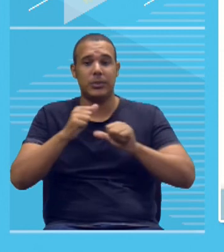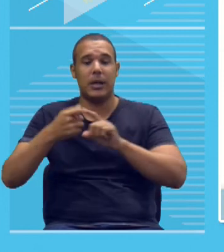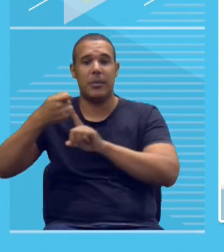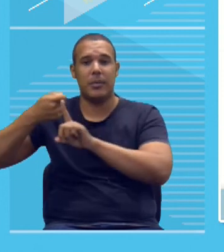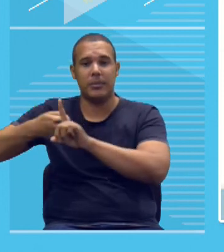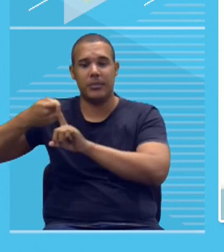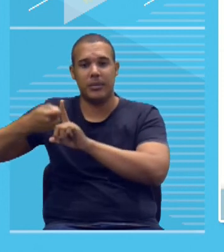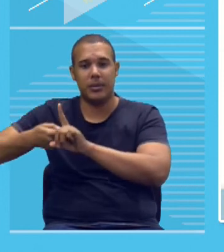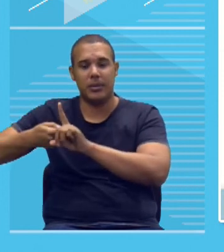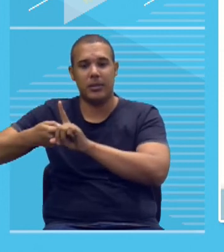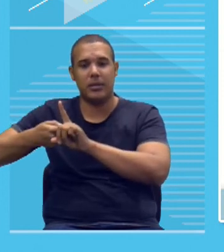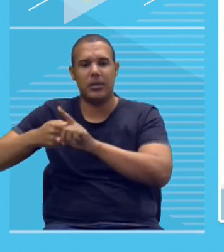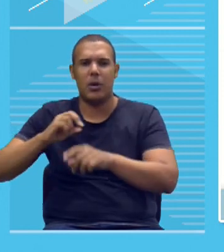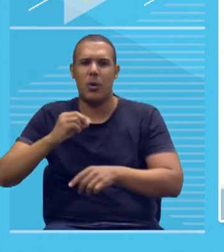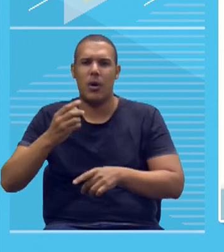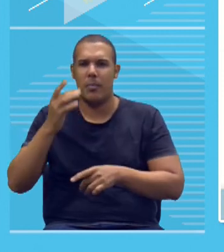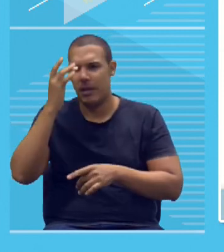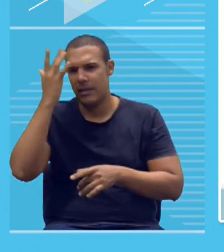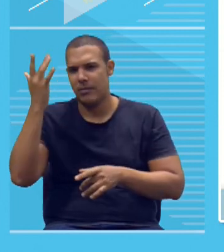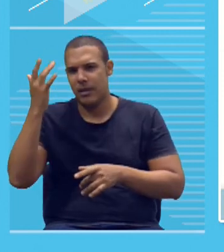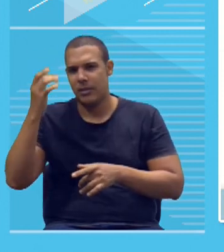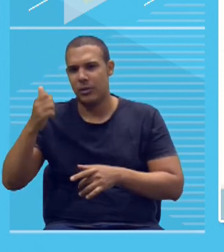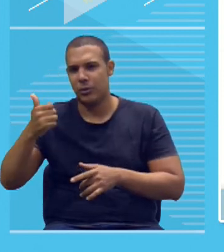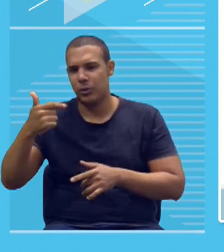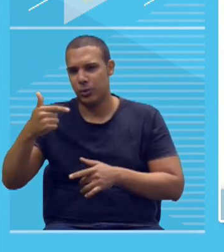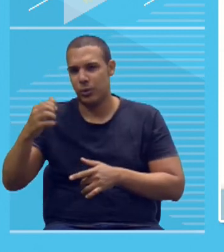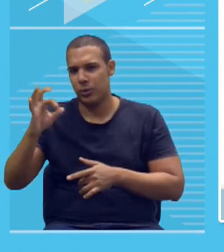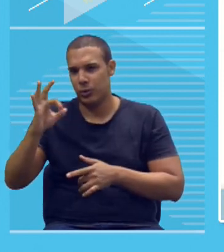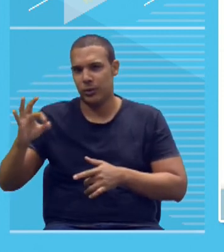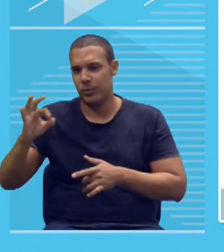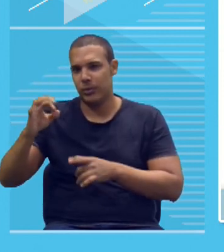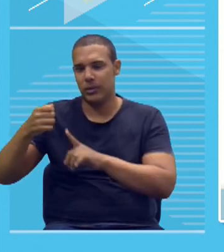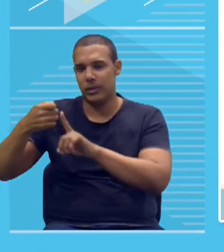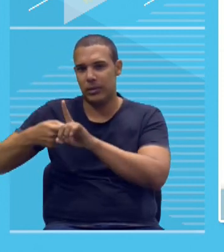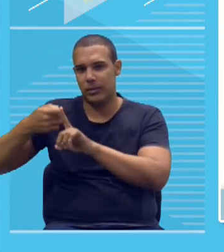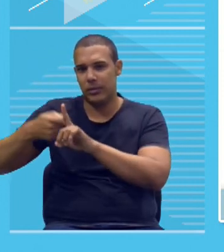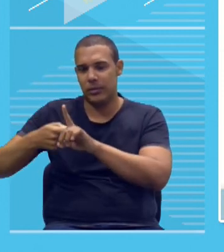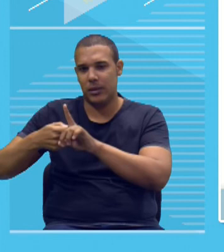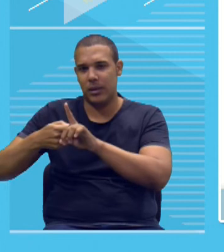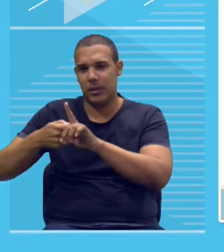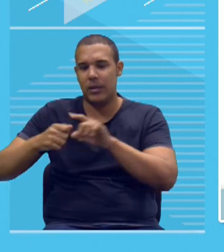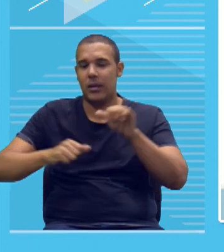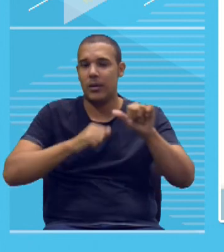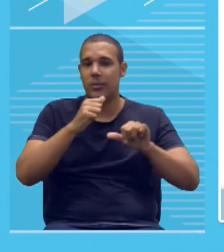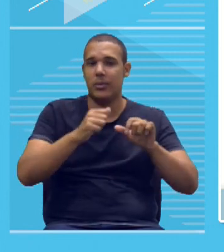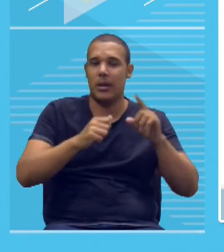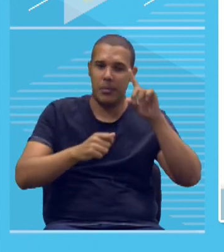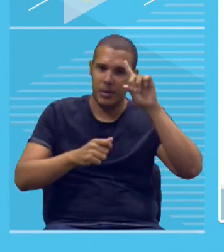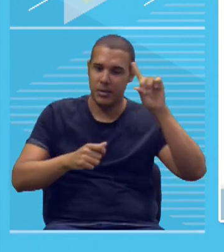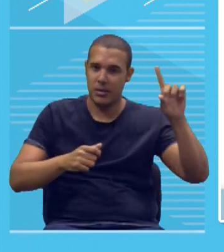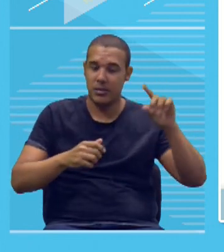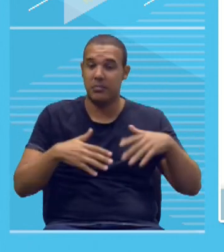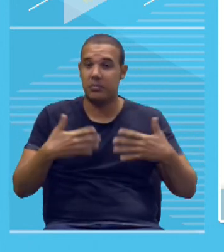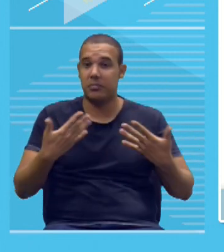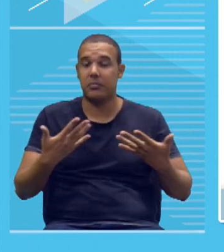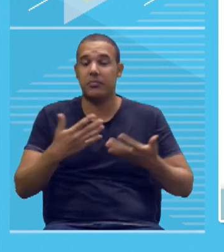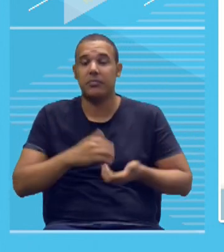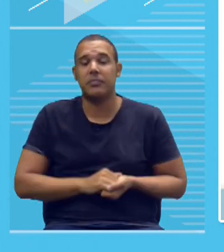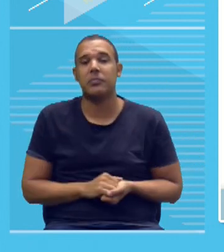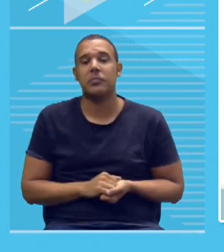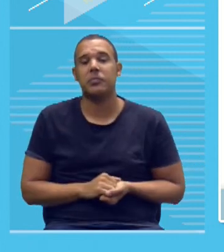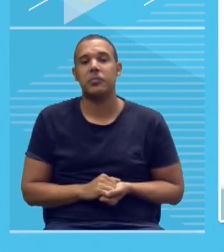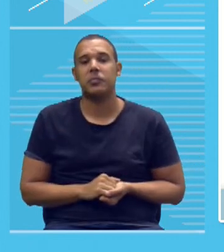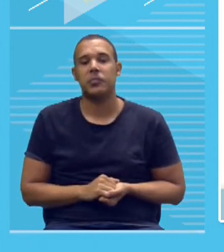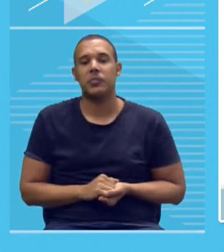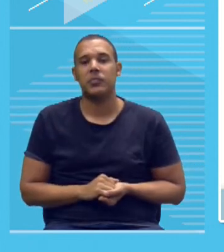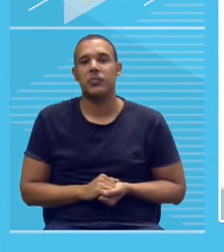ou vocês acham que é mais fácil eu pegar aquele doze por cento ao mês e transformar para dia a